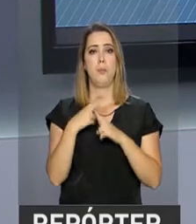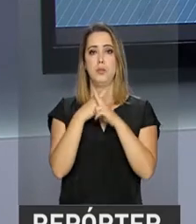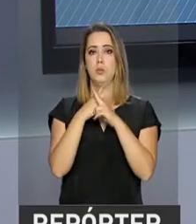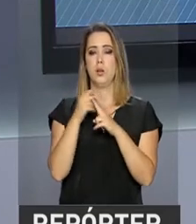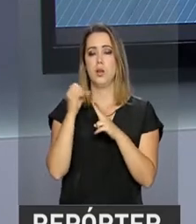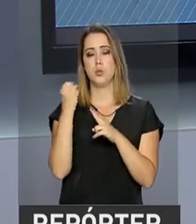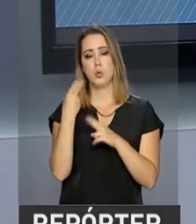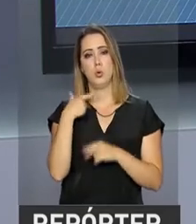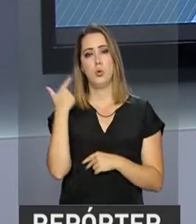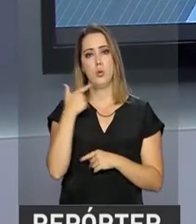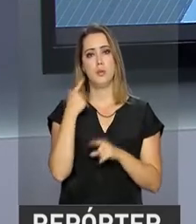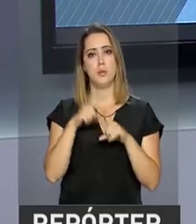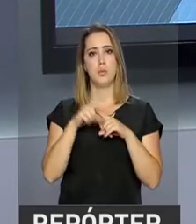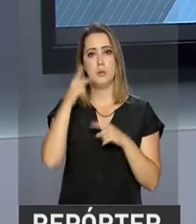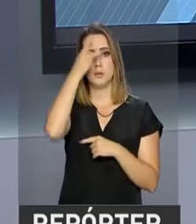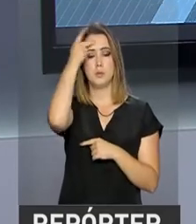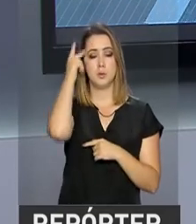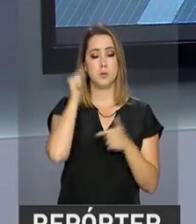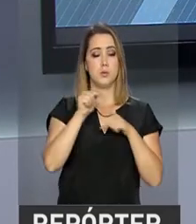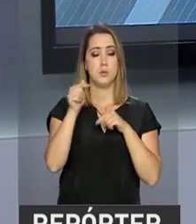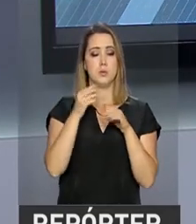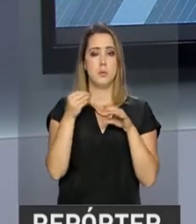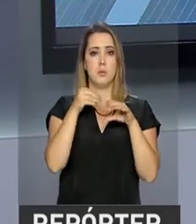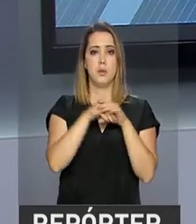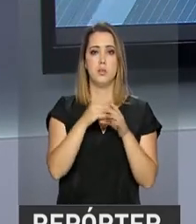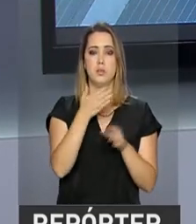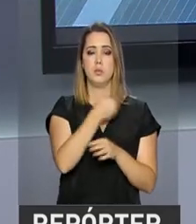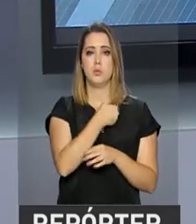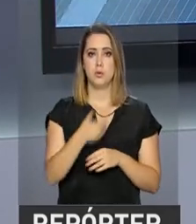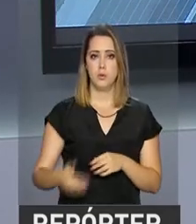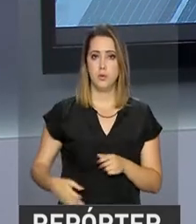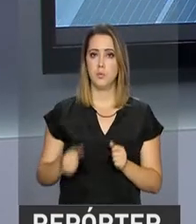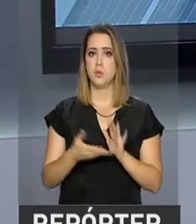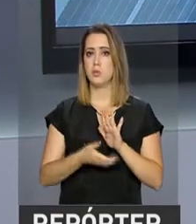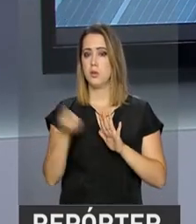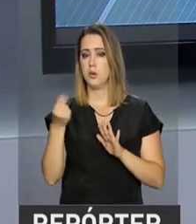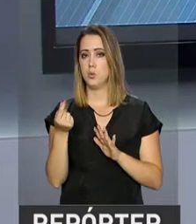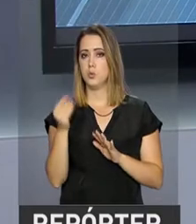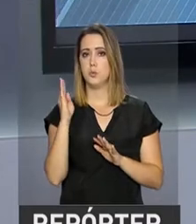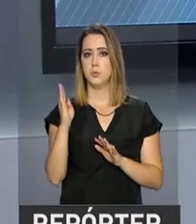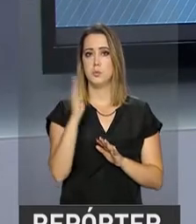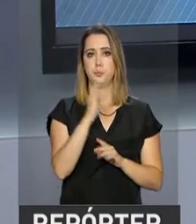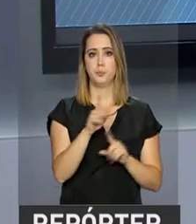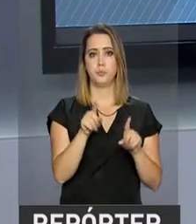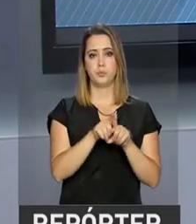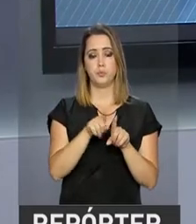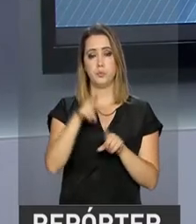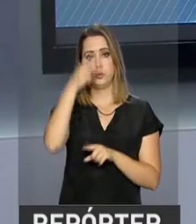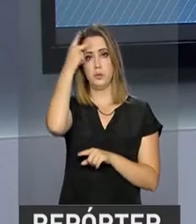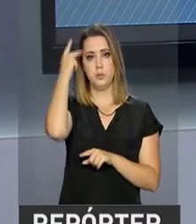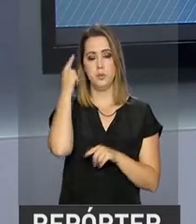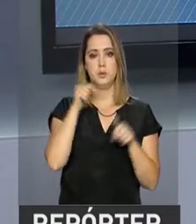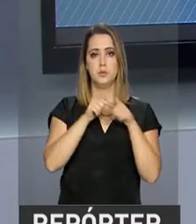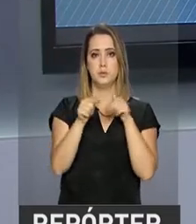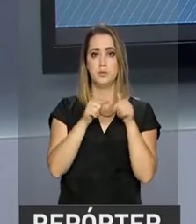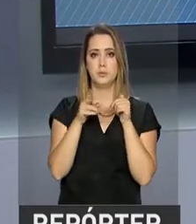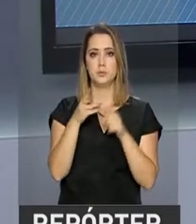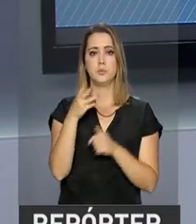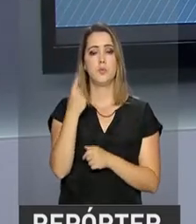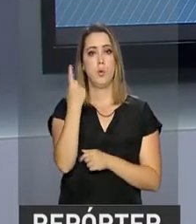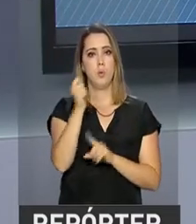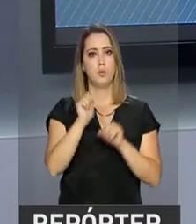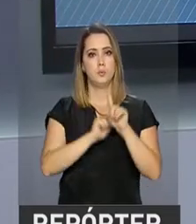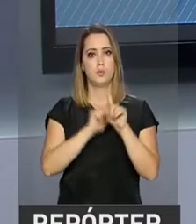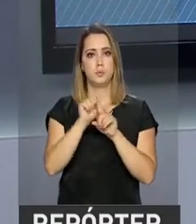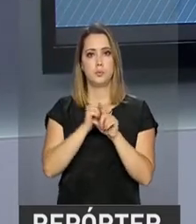já os servidores sacar o benefício no banco do brasil têm direito ao abono salarial quem trabalha quem trabalhou formalmente por no mínimo um